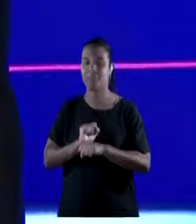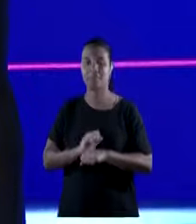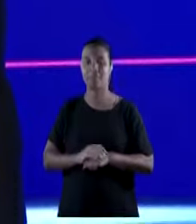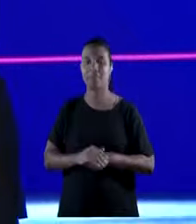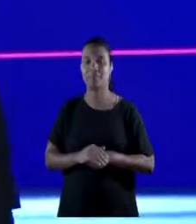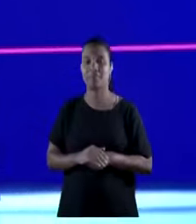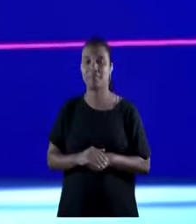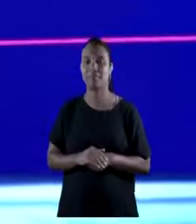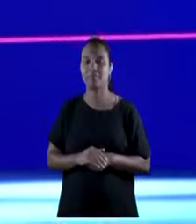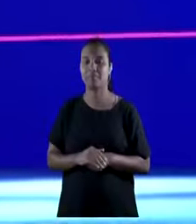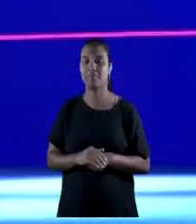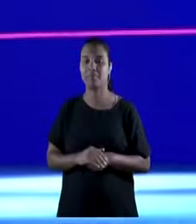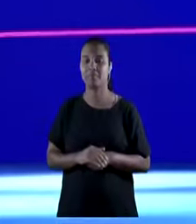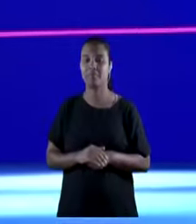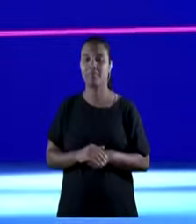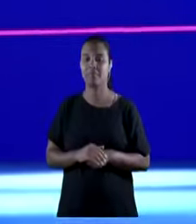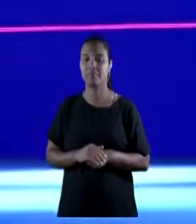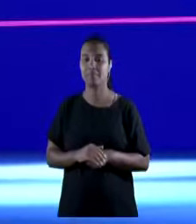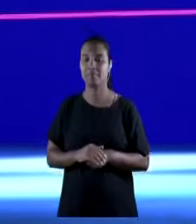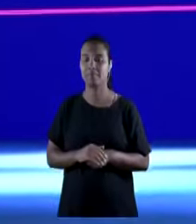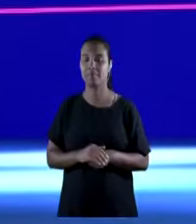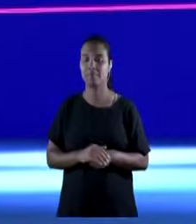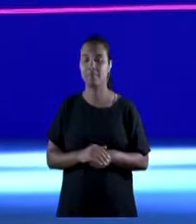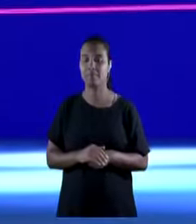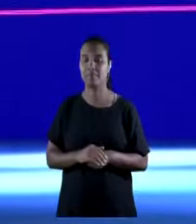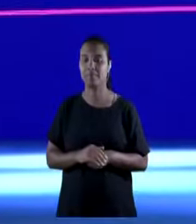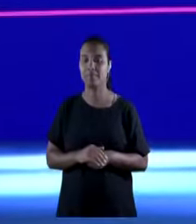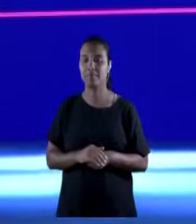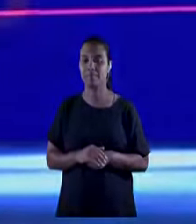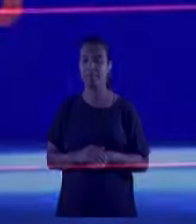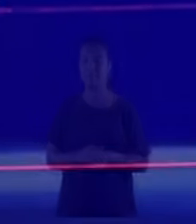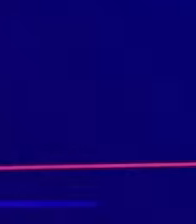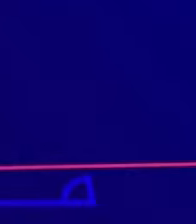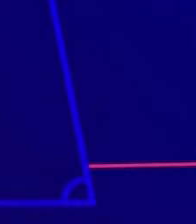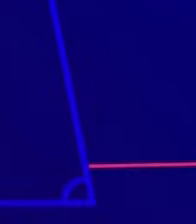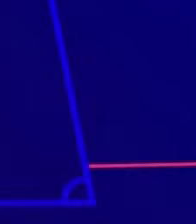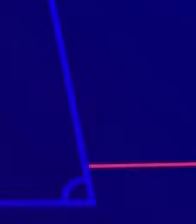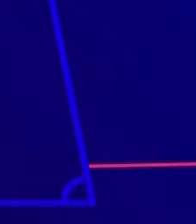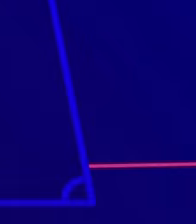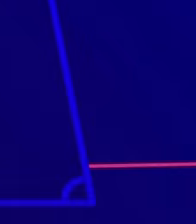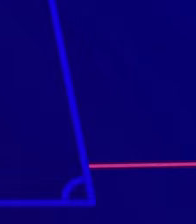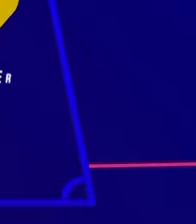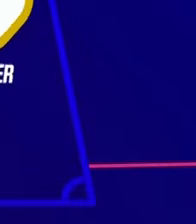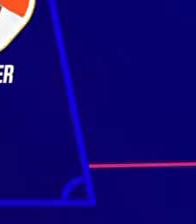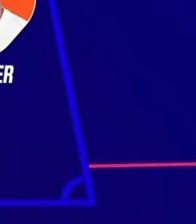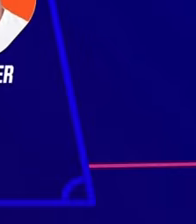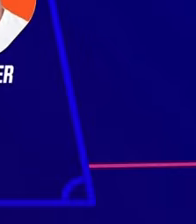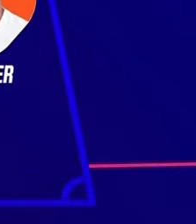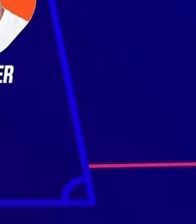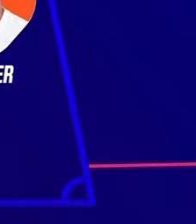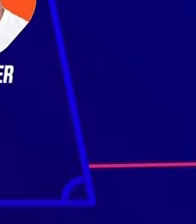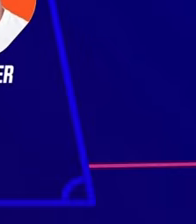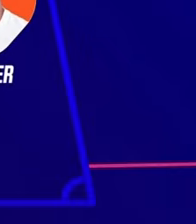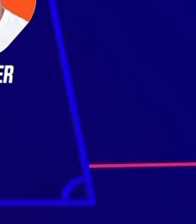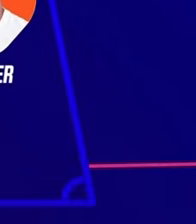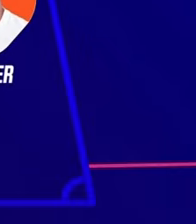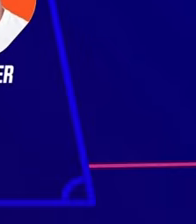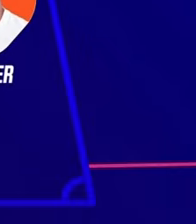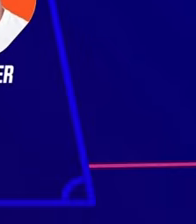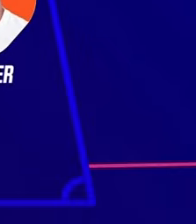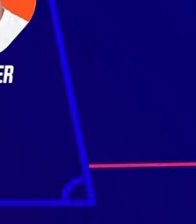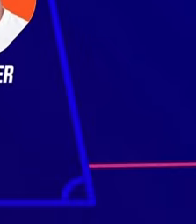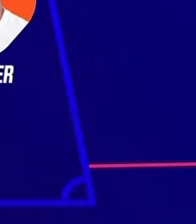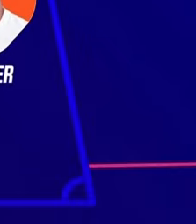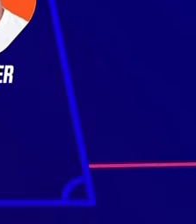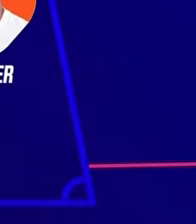N- Nós temos aqui, ó, para os nossos comentaristas, vou até ao lado